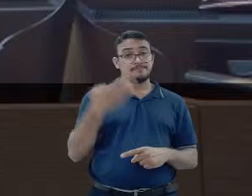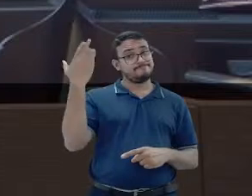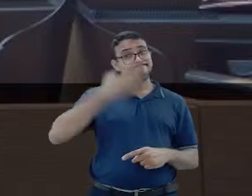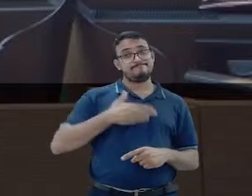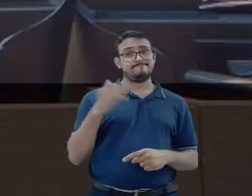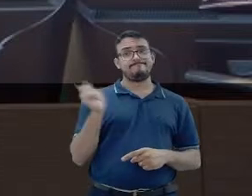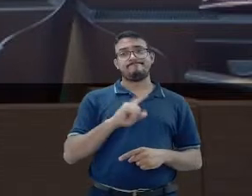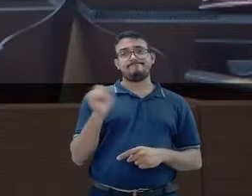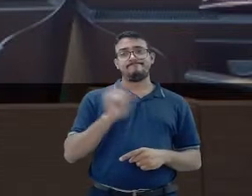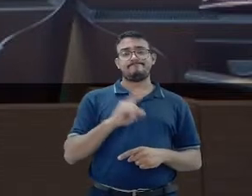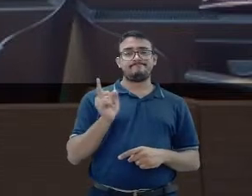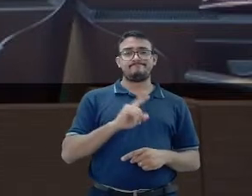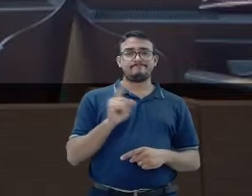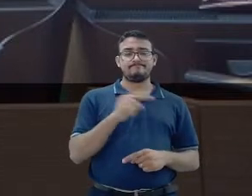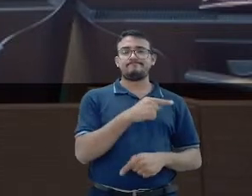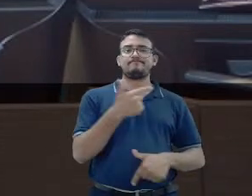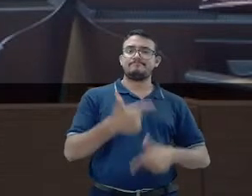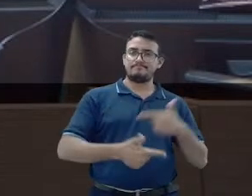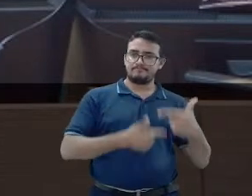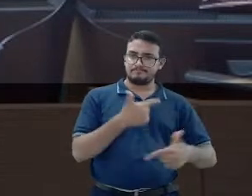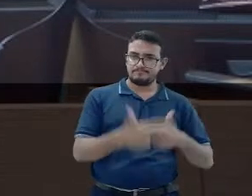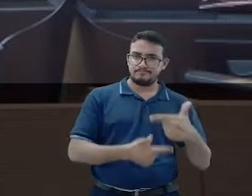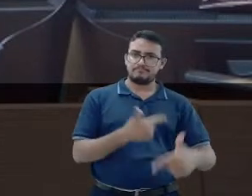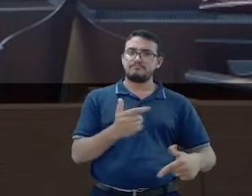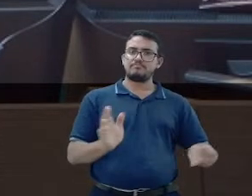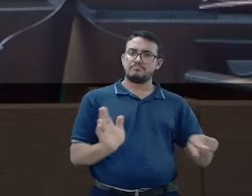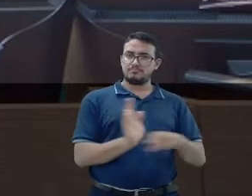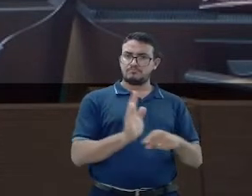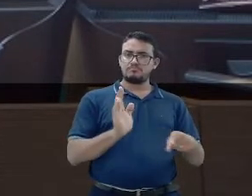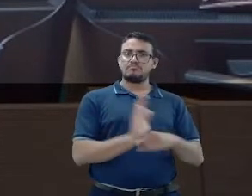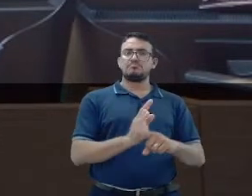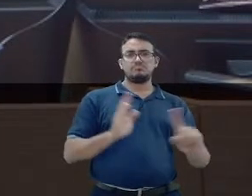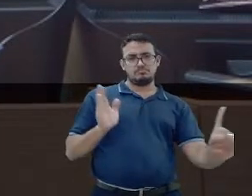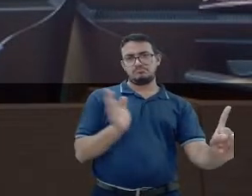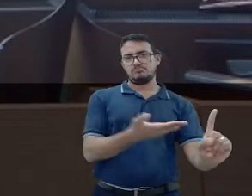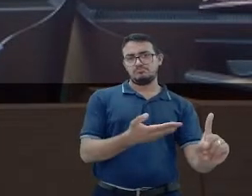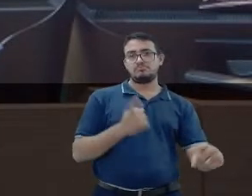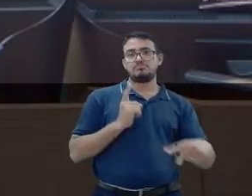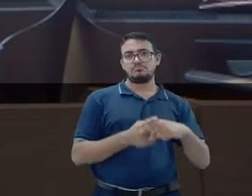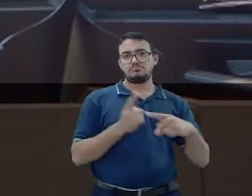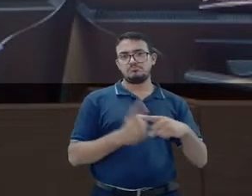que prestava serviço em benefício do recorrido, sobretudo porque as